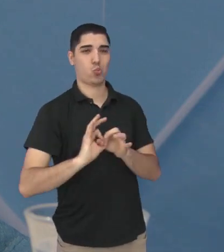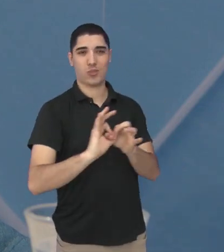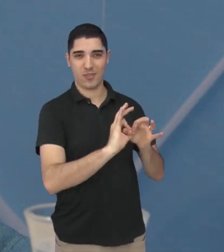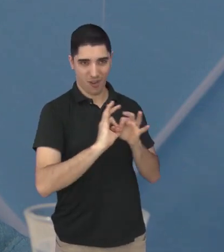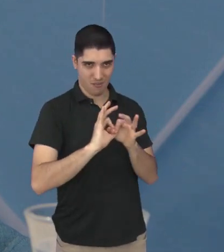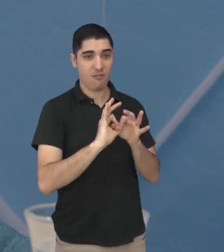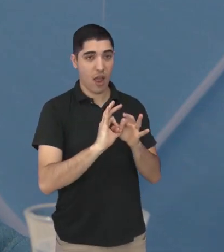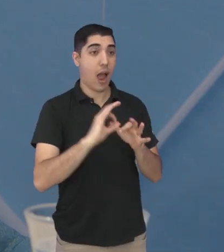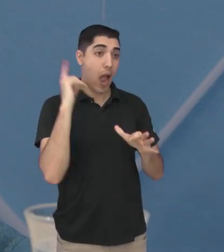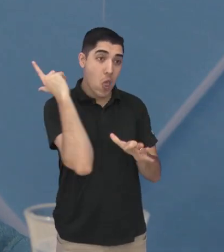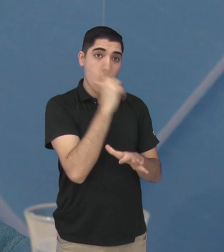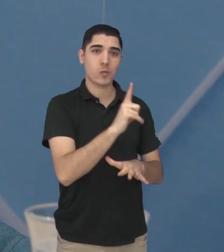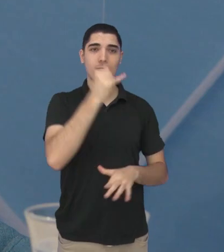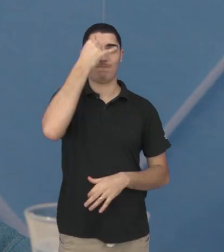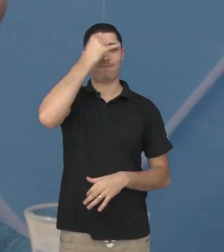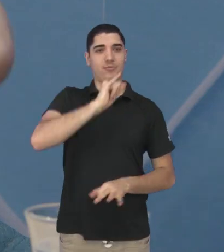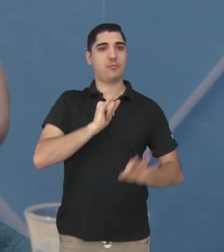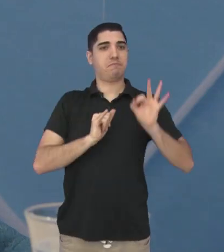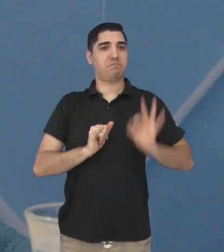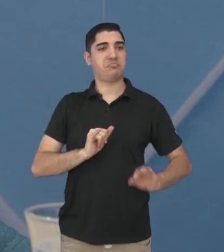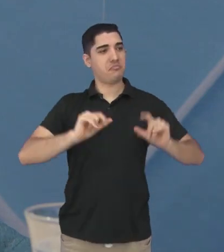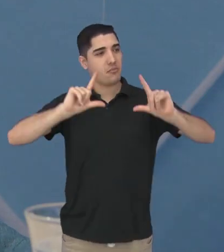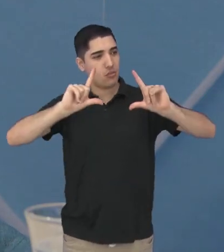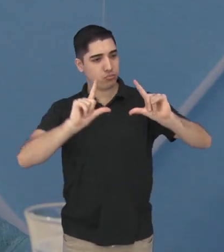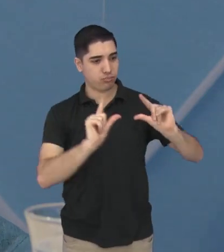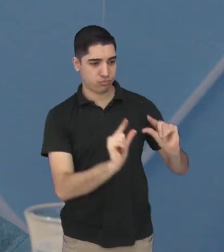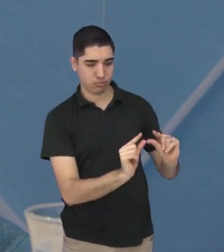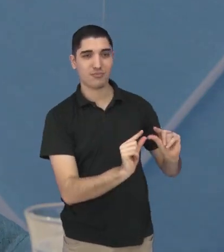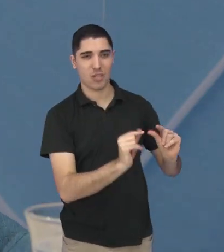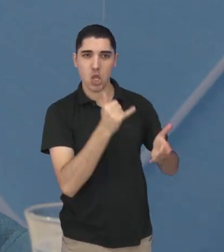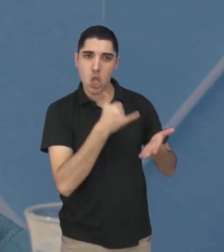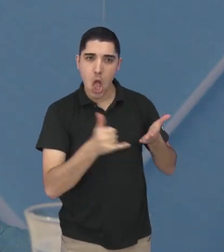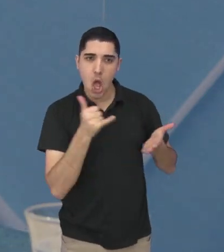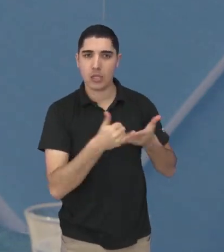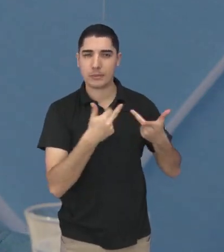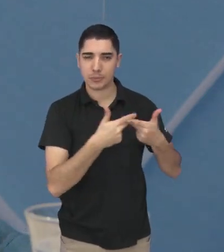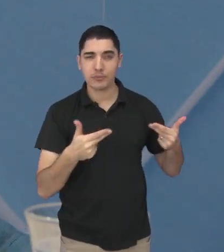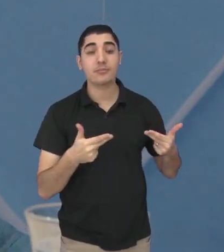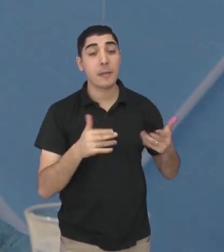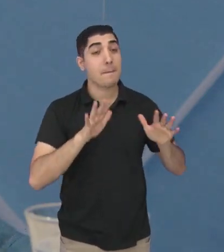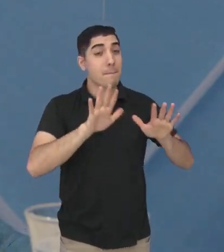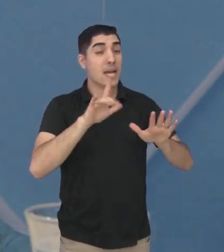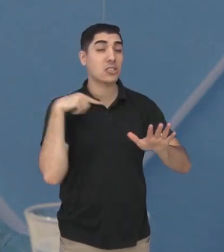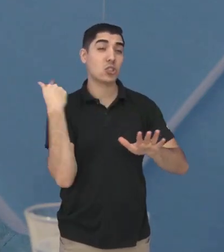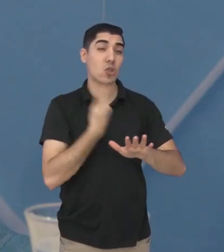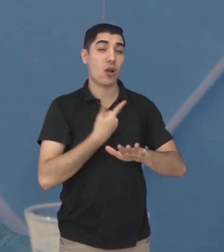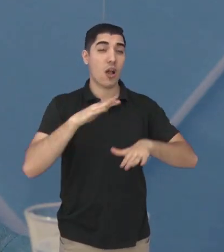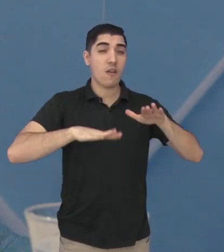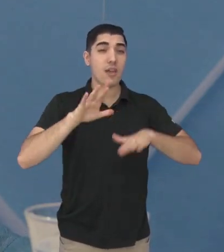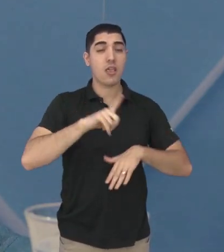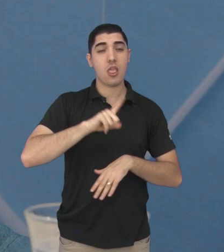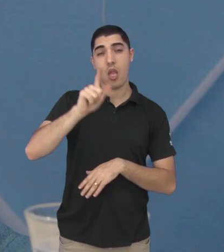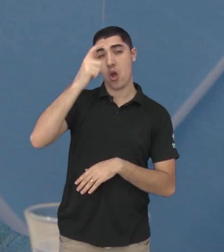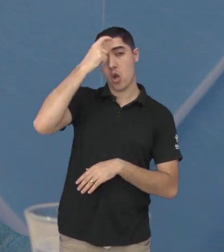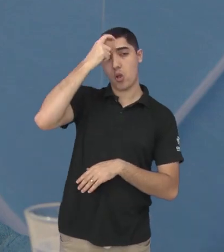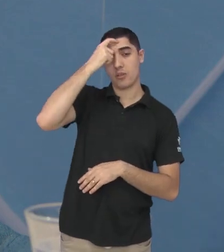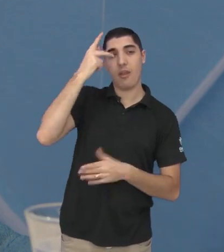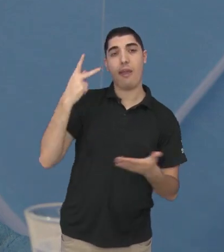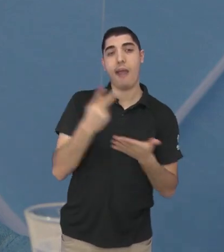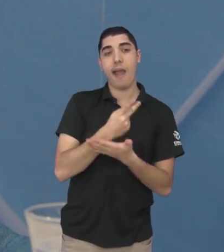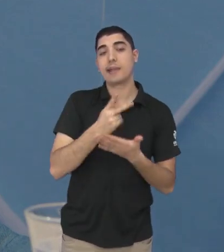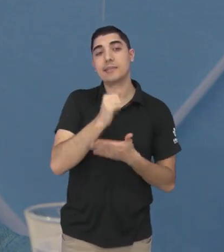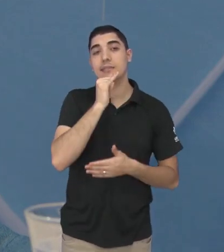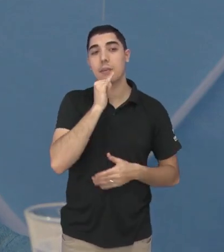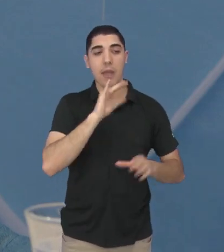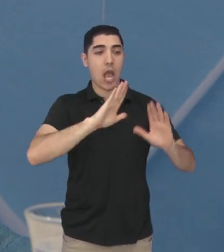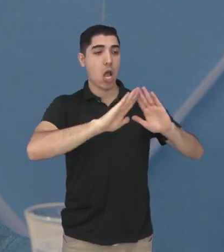poder fazer esse tipo de prevenção. E às vezes a gente tem noções muito equivocadas, assim, por exemplo, as escolas entendem